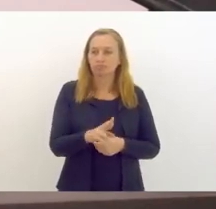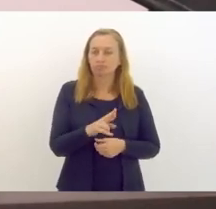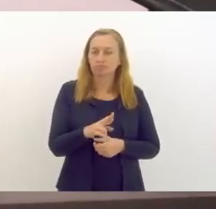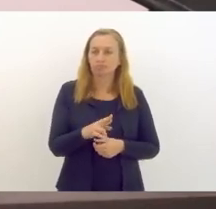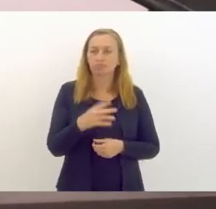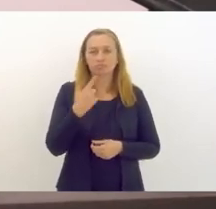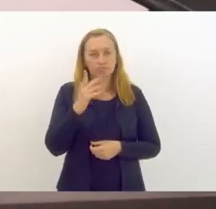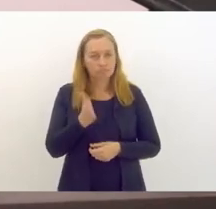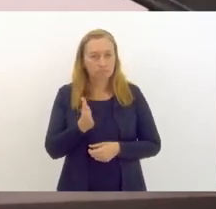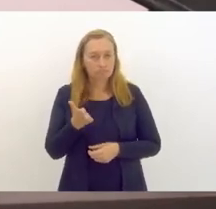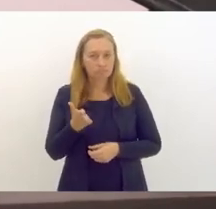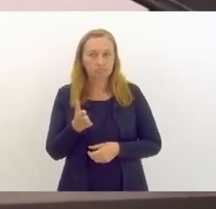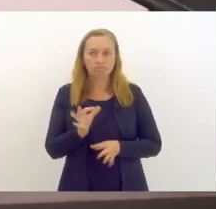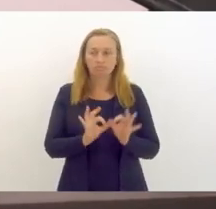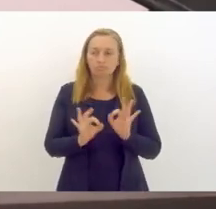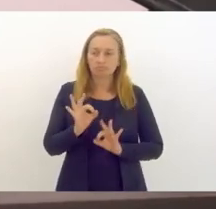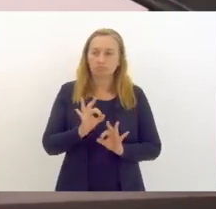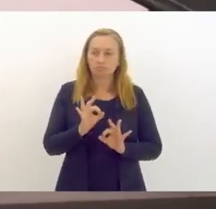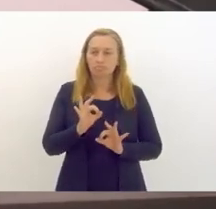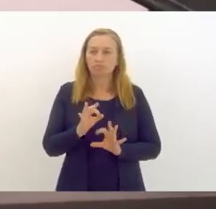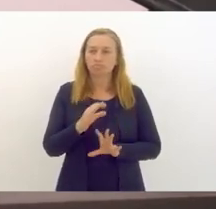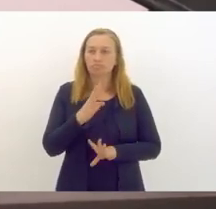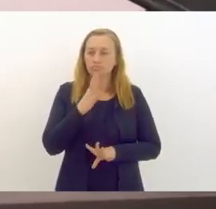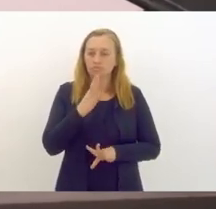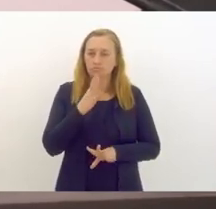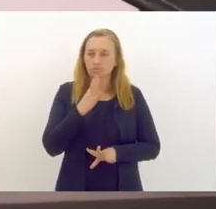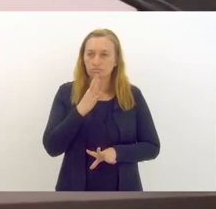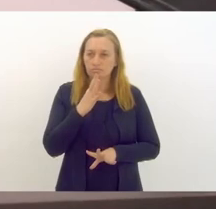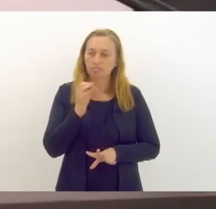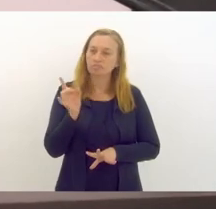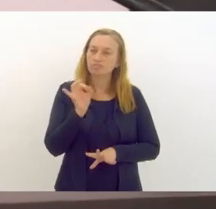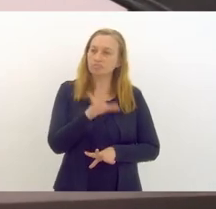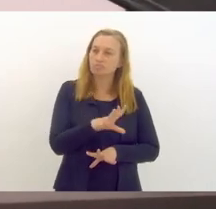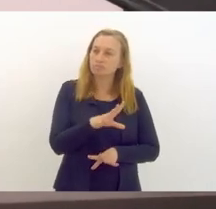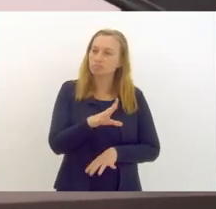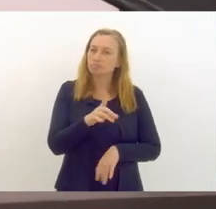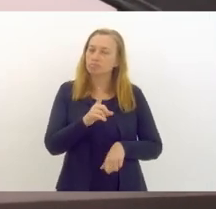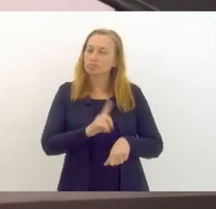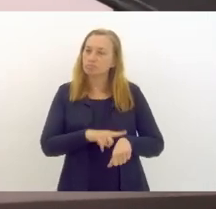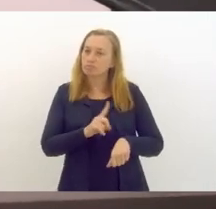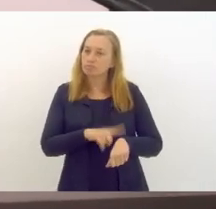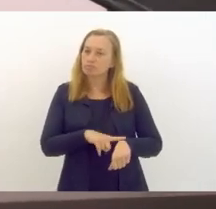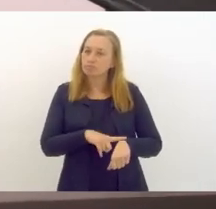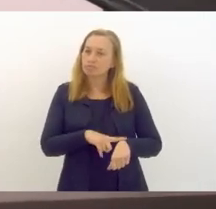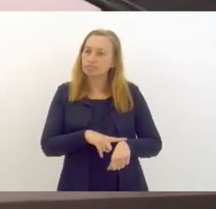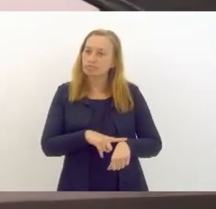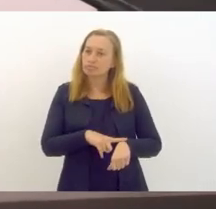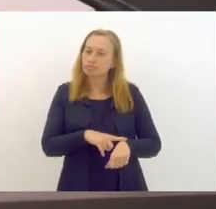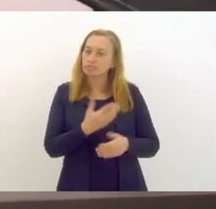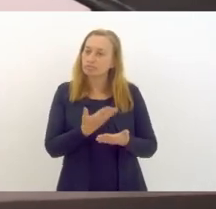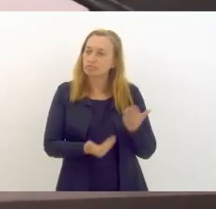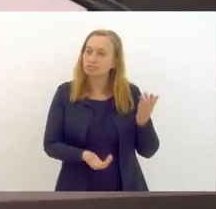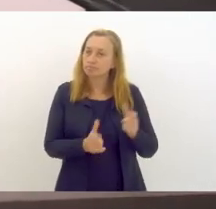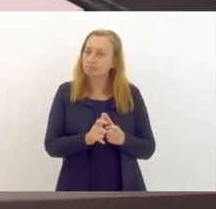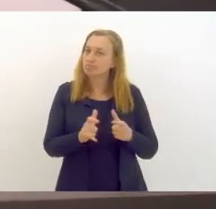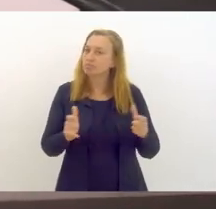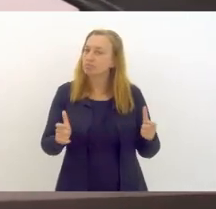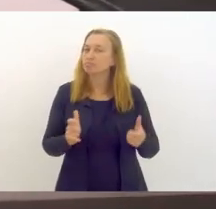pelo menos eu já tinha feito um conhecimento disso. Nós tivemos, na última década, uma queda muito